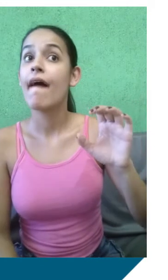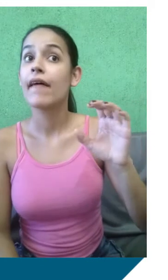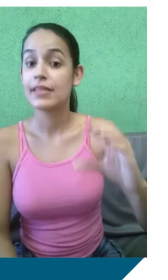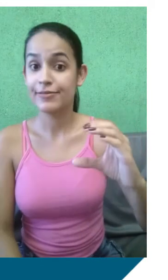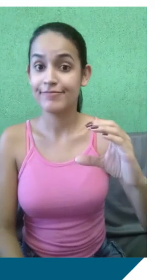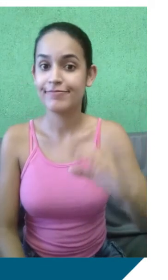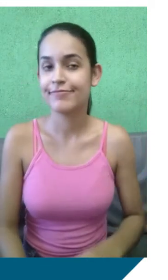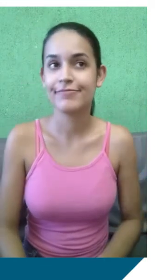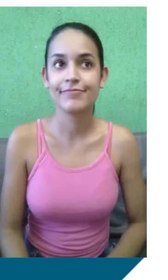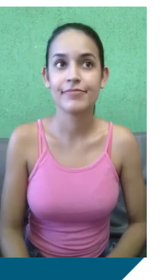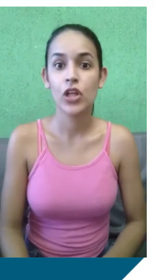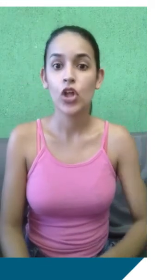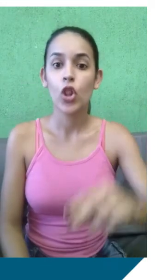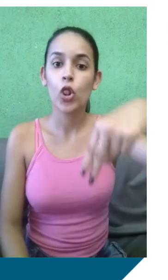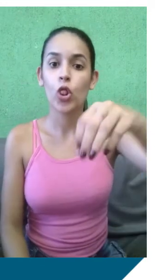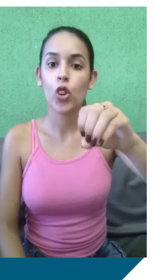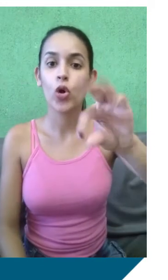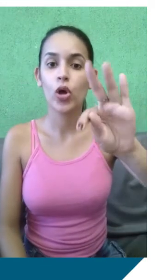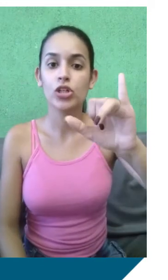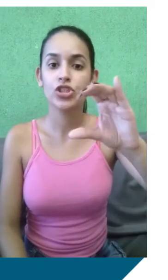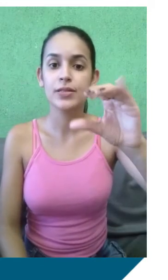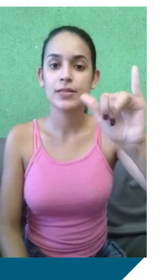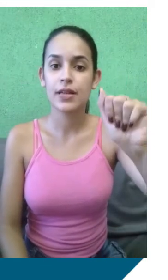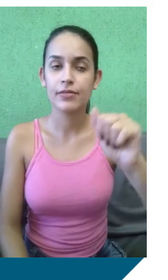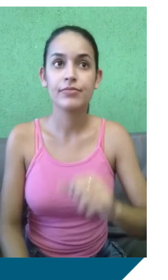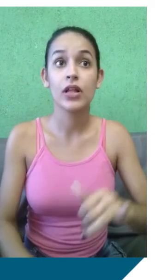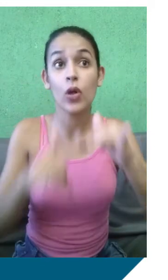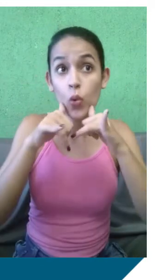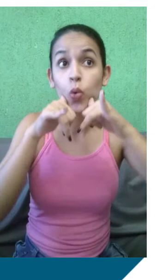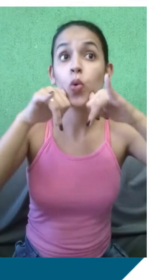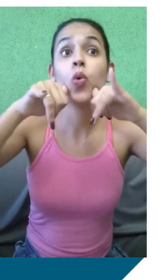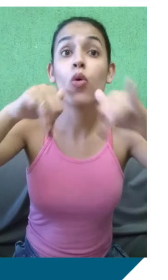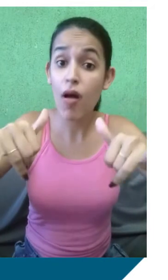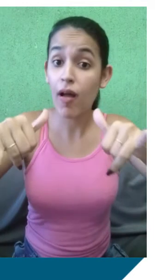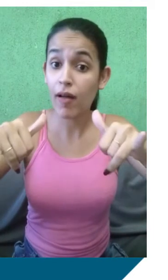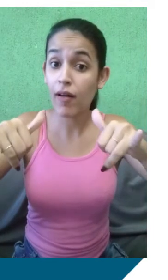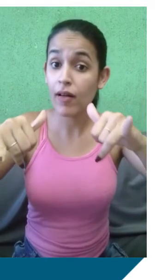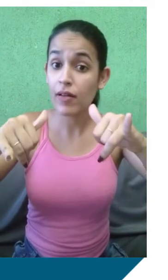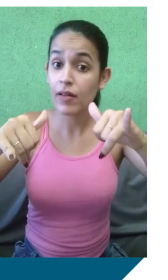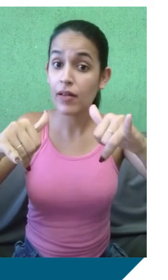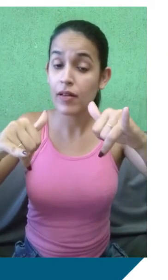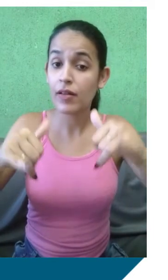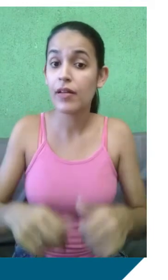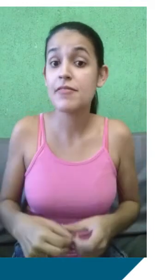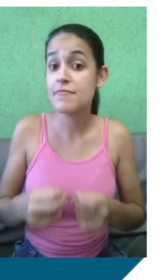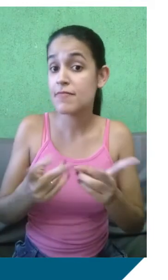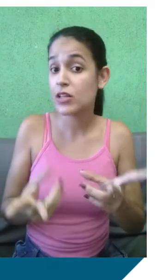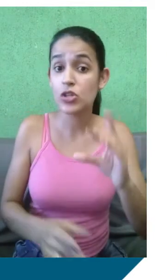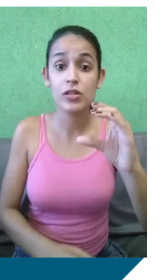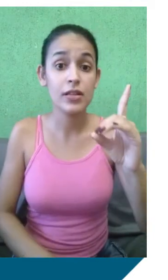Somado a isso, a própria composição do texto nos permite identificar que sua intenção comunicativa é, de